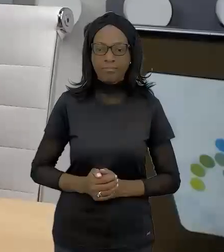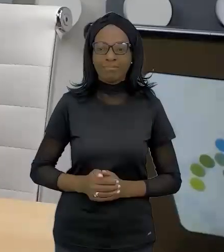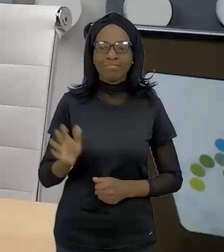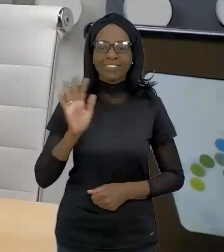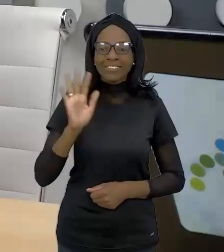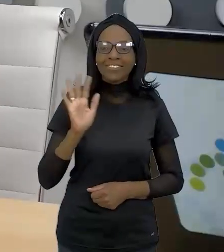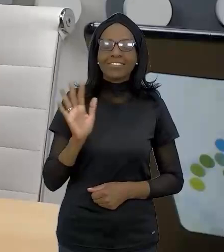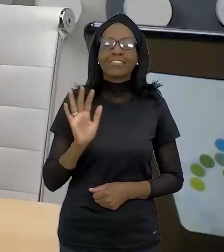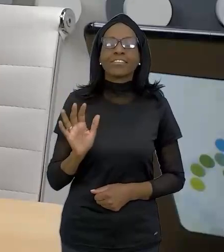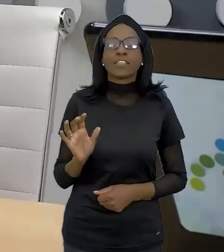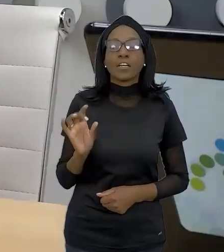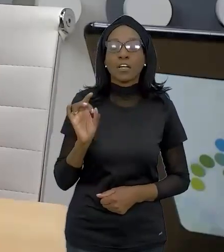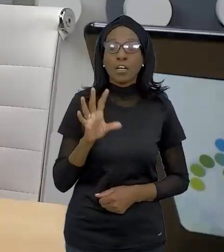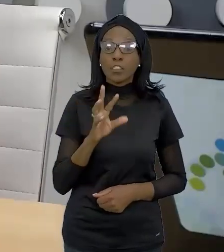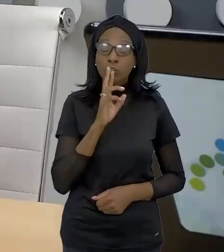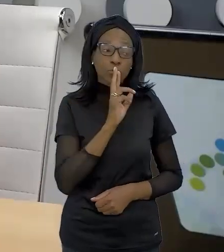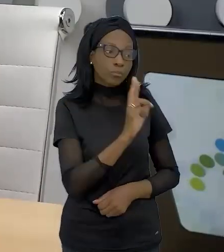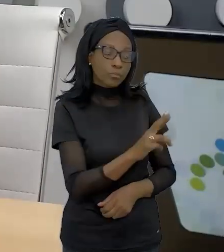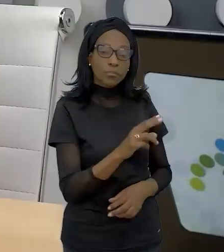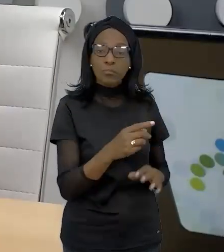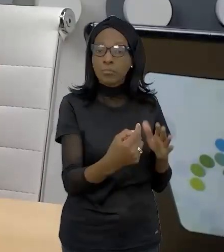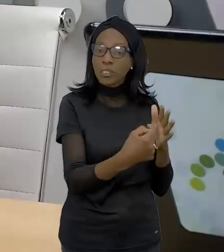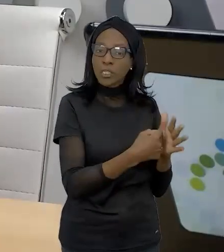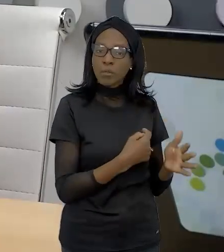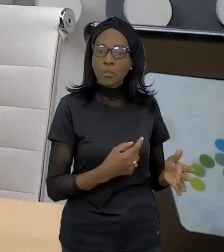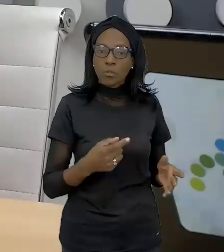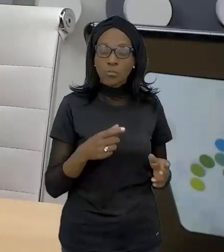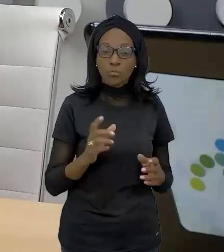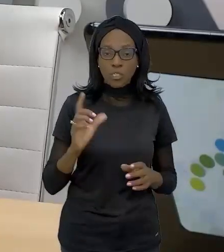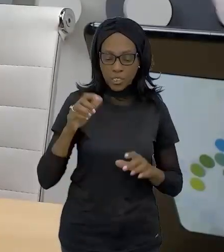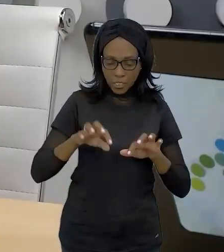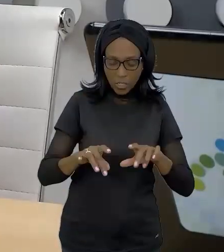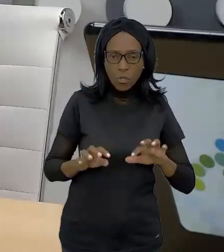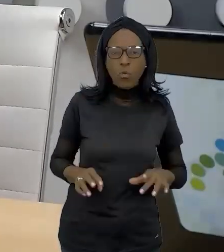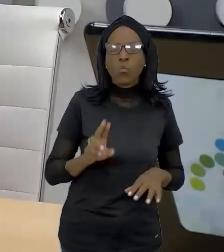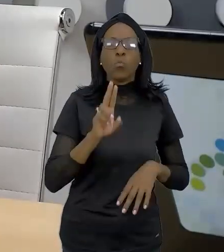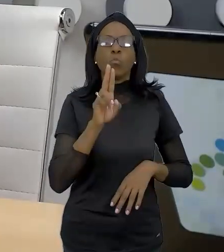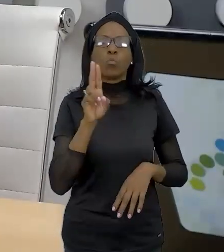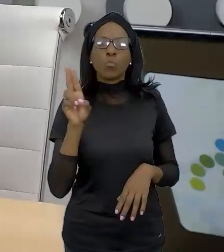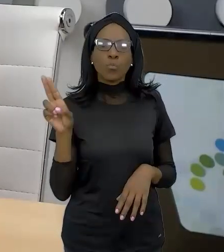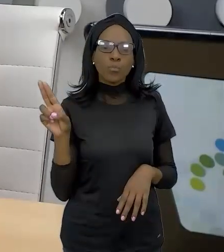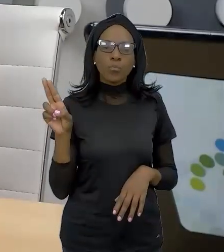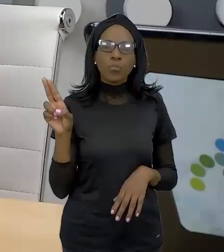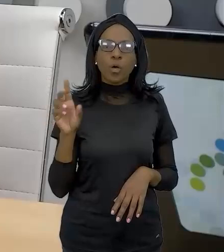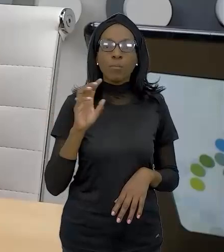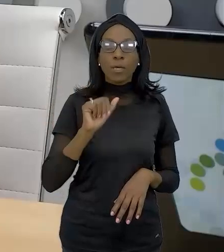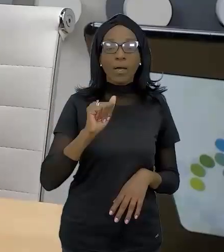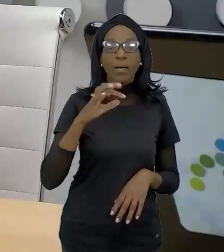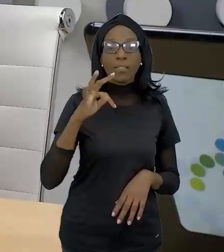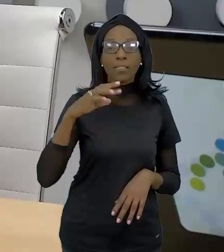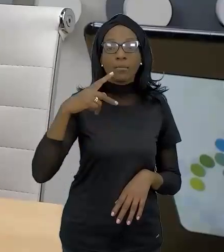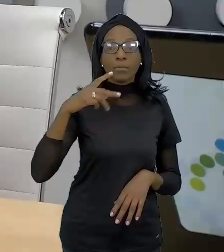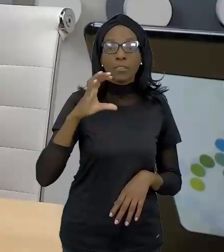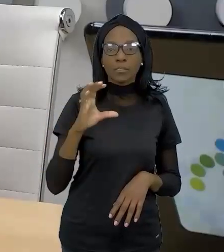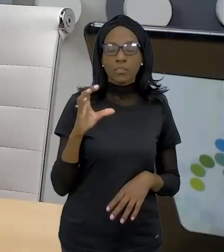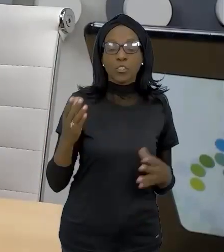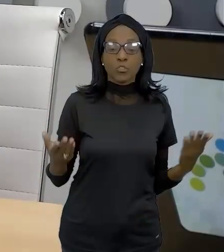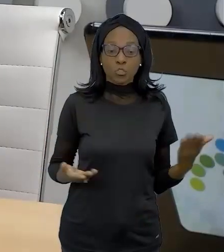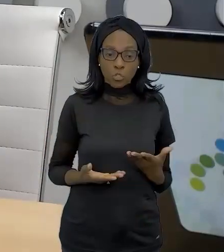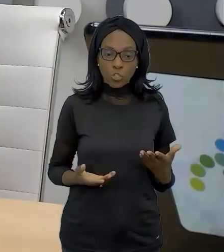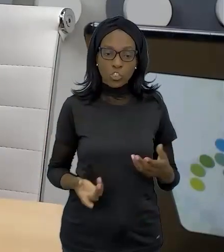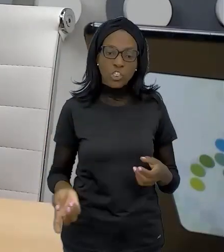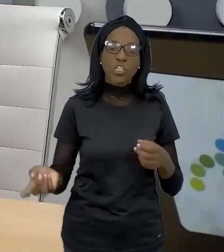Olá, gente. Só respondendo uma pergunta que teve aqui no chat, qual que é o nome do ATPC de hoje? É Recuperação